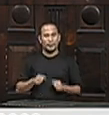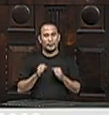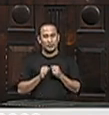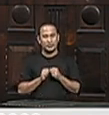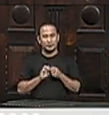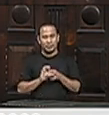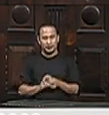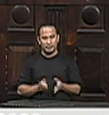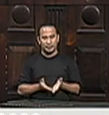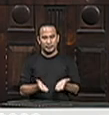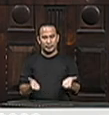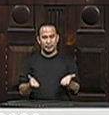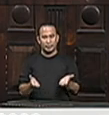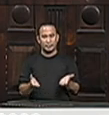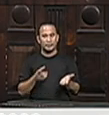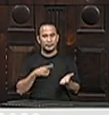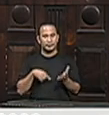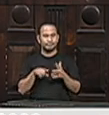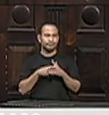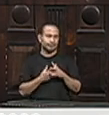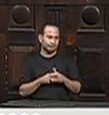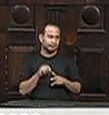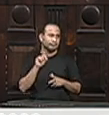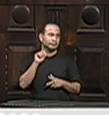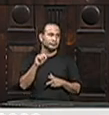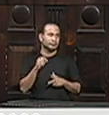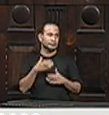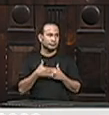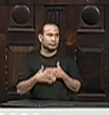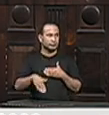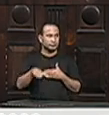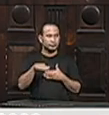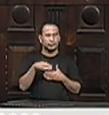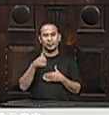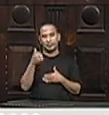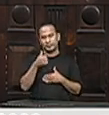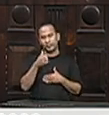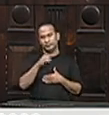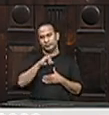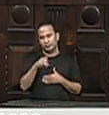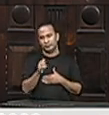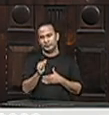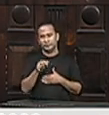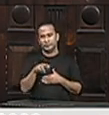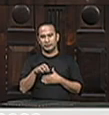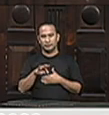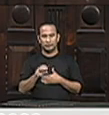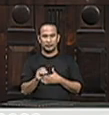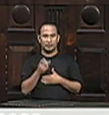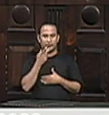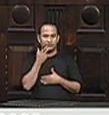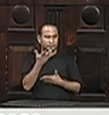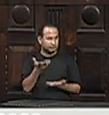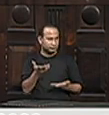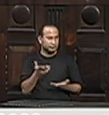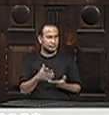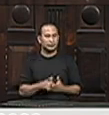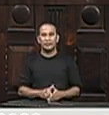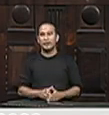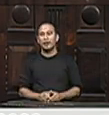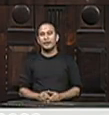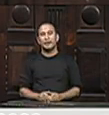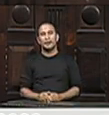retrocesso. Eu nem sei se o setor patronal, agora representado pelo nosso Poder Executivo, vai concordar